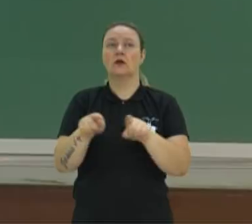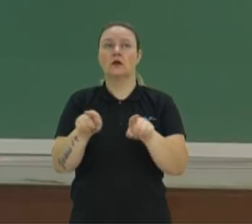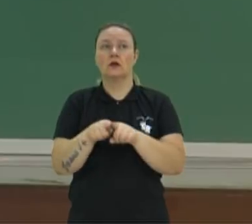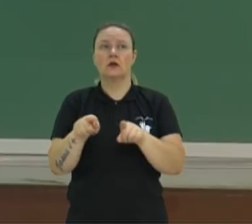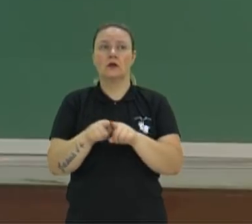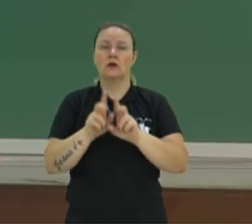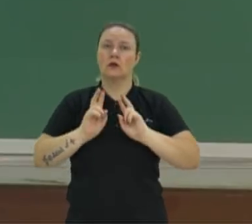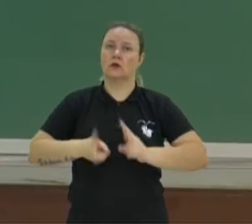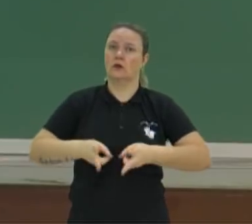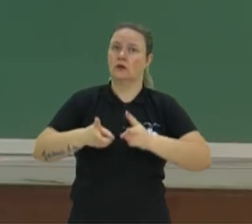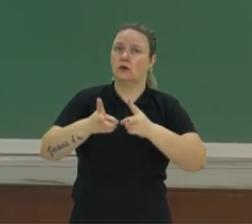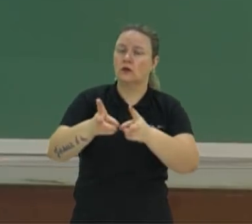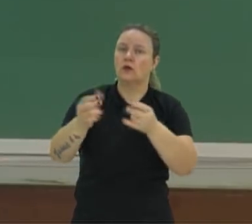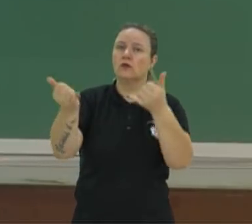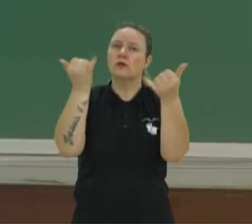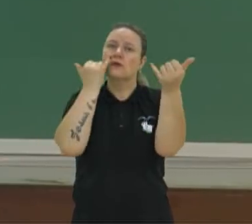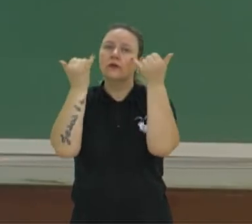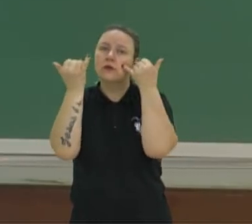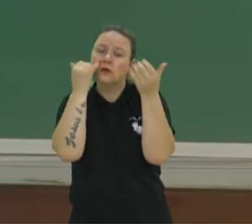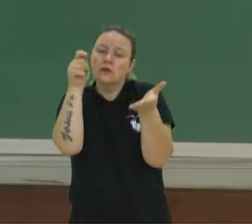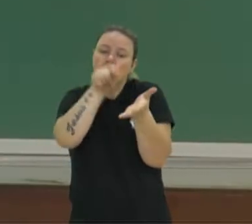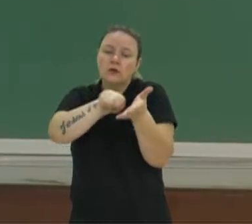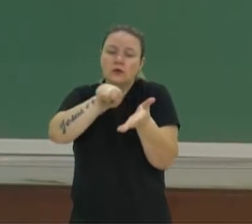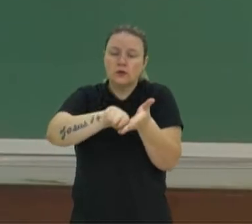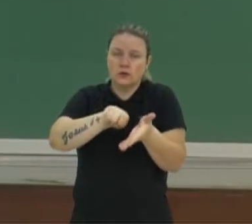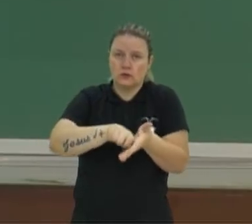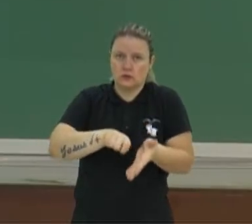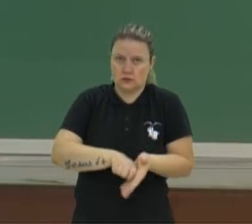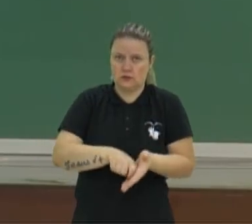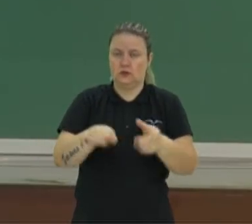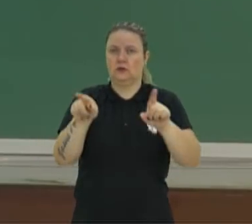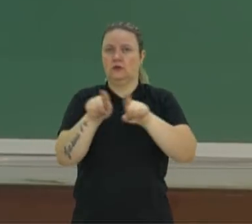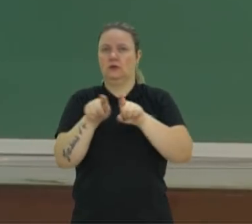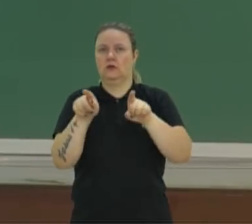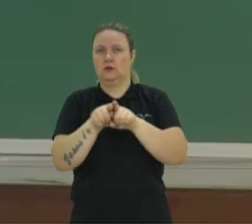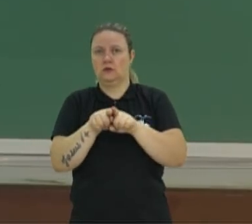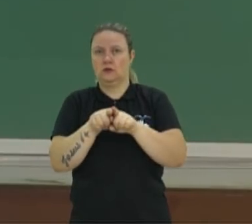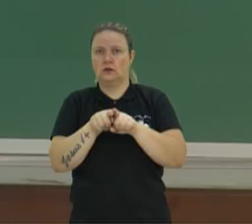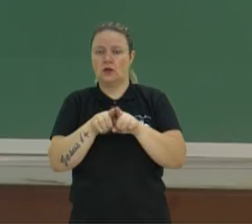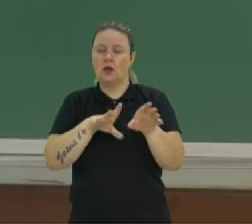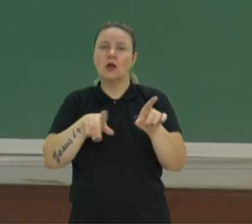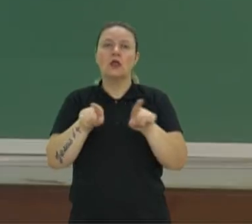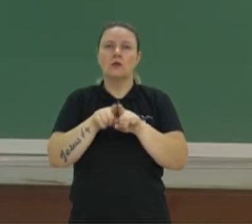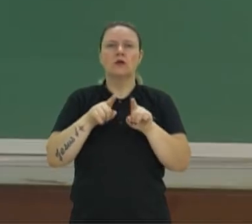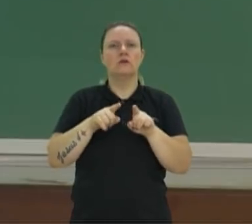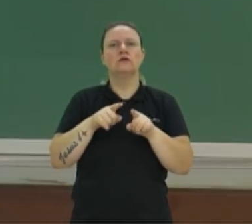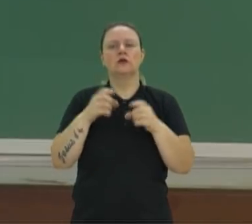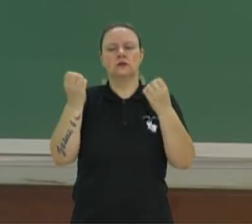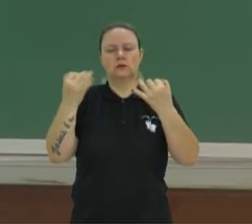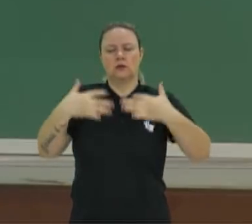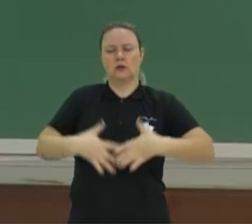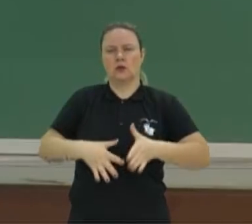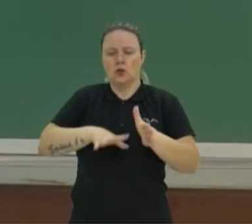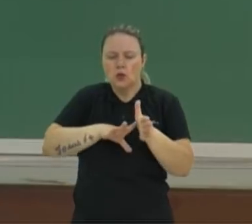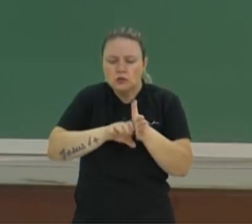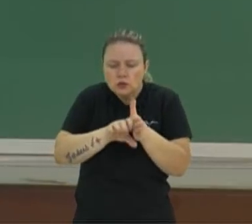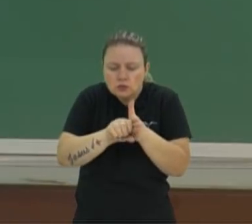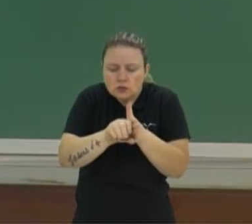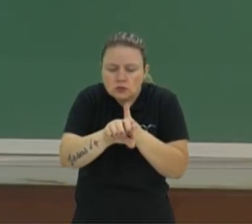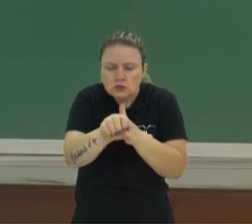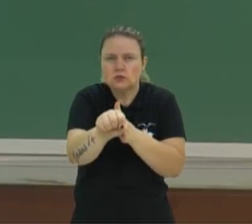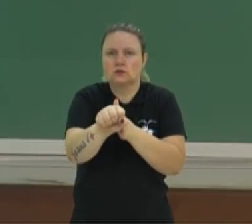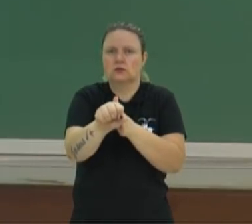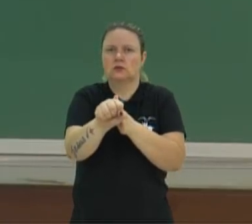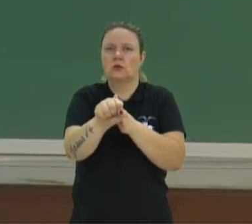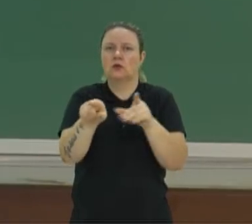continua tratando sobre a notícia escrita, né? Fala sobre a questão dos buscadores, tem uma imagem para o leitor se